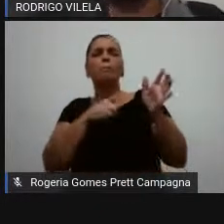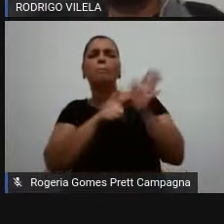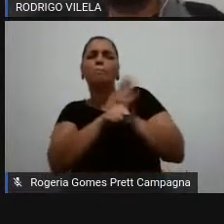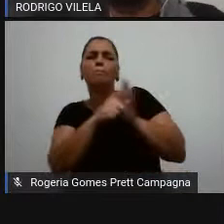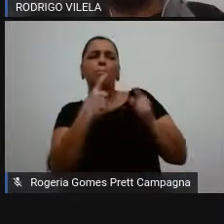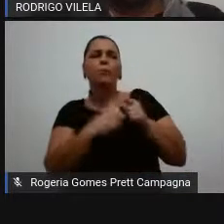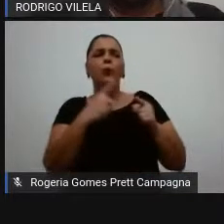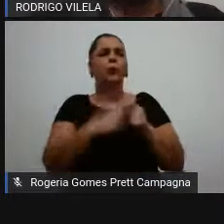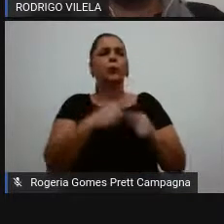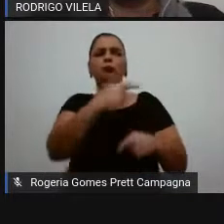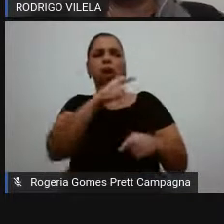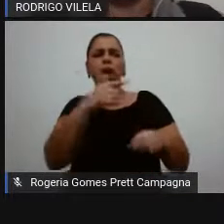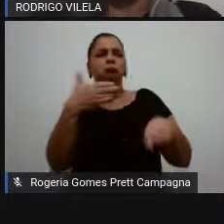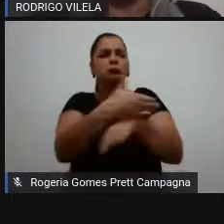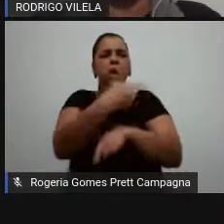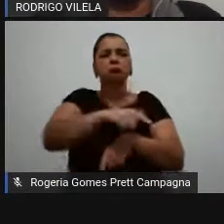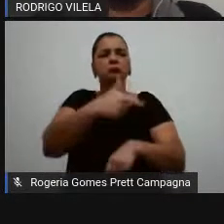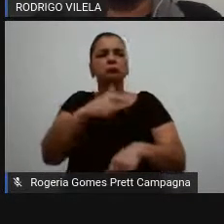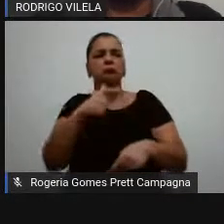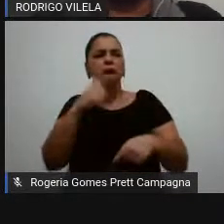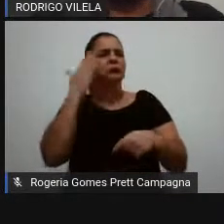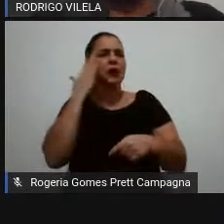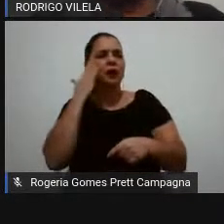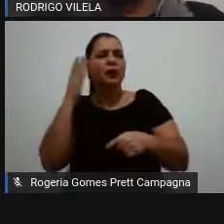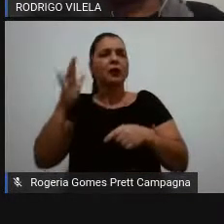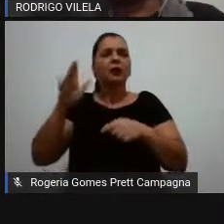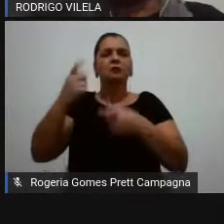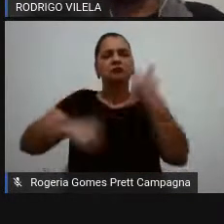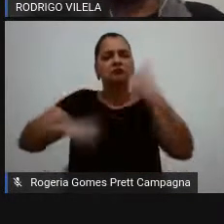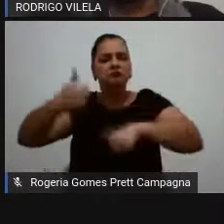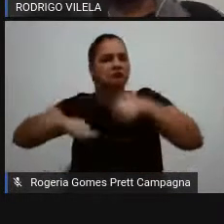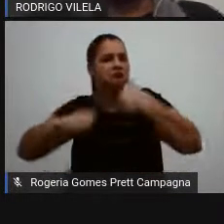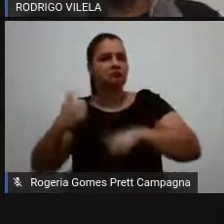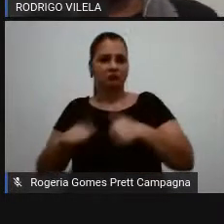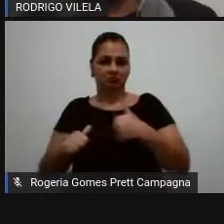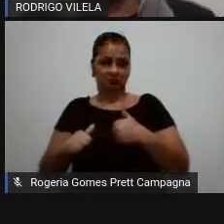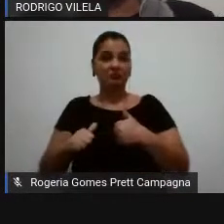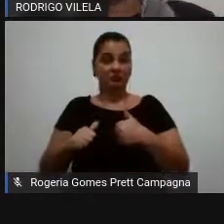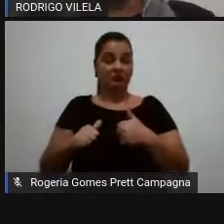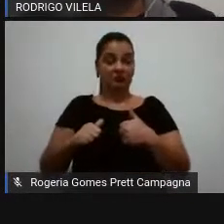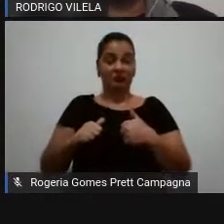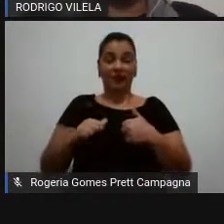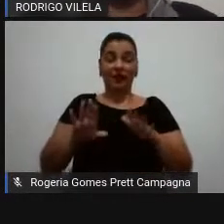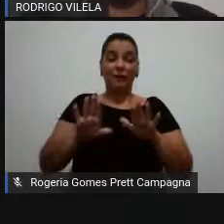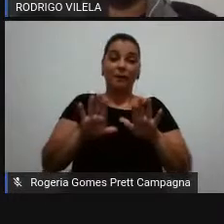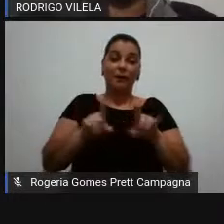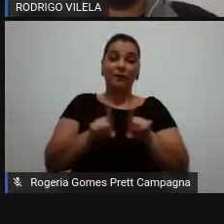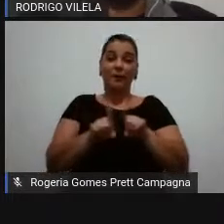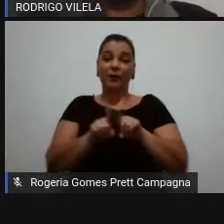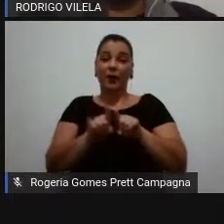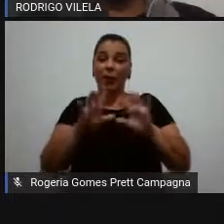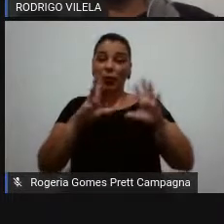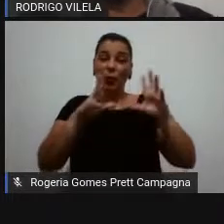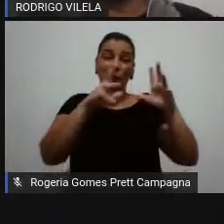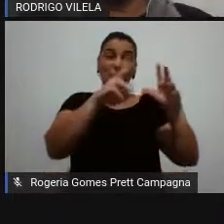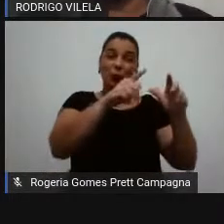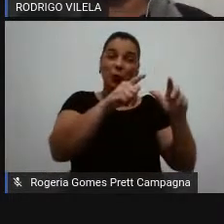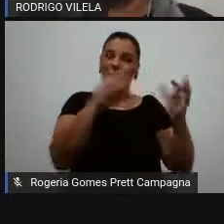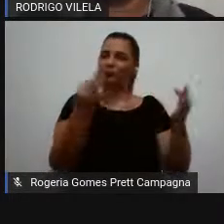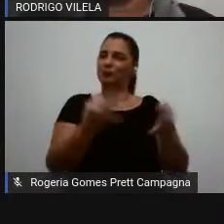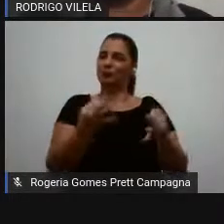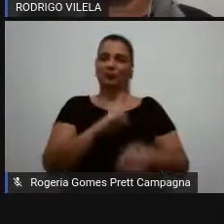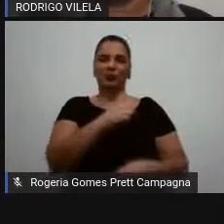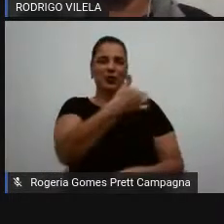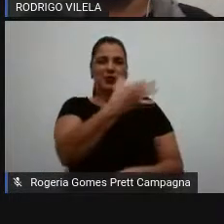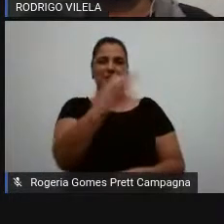pode fazer para que a gente consiga alcançar. E, além disso, a gente não consegue atender a todos ainda. E aí a gente tem